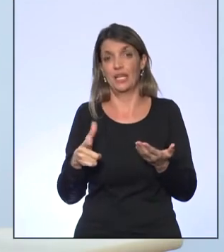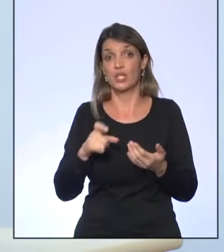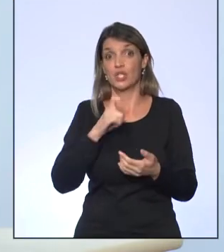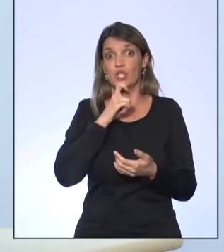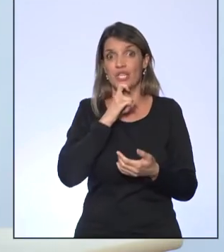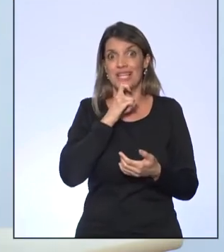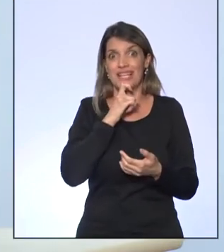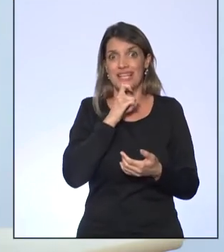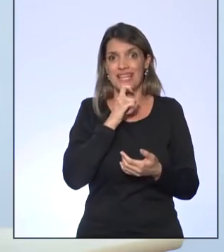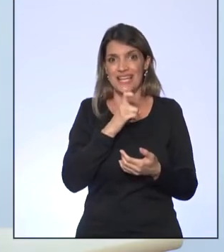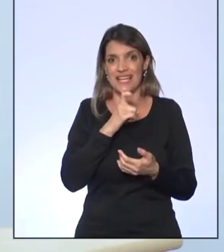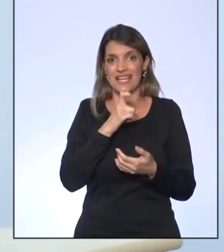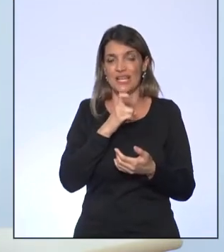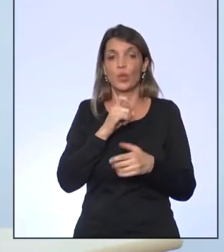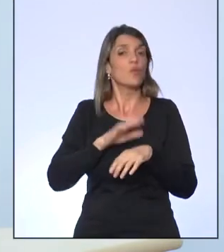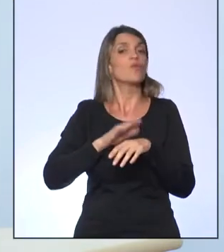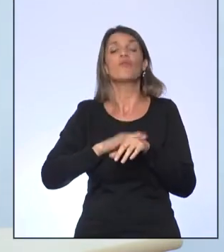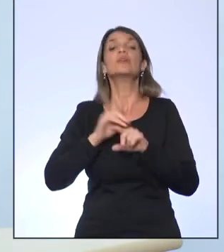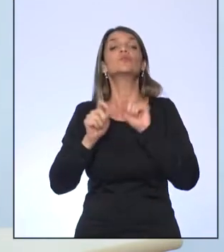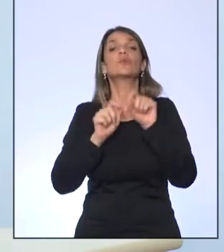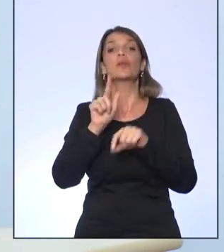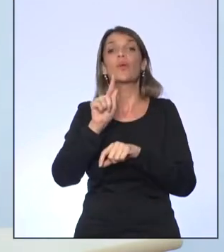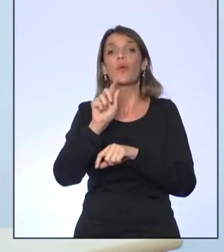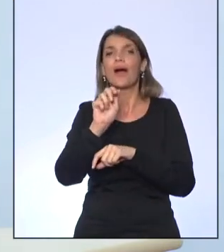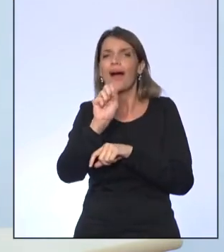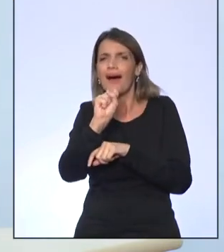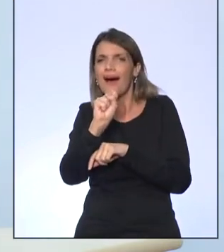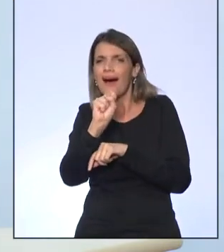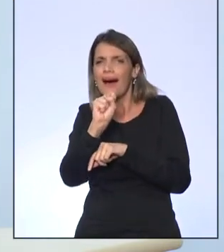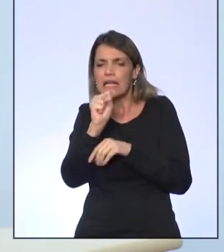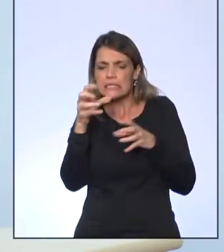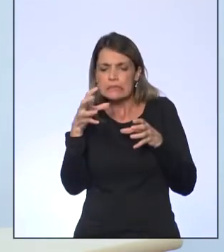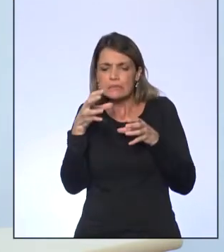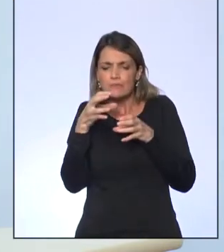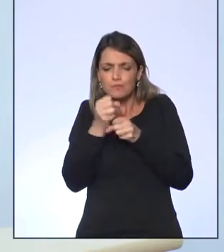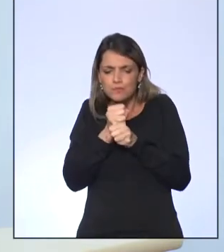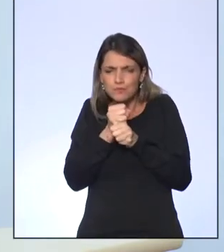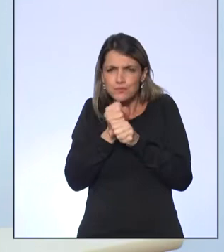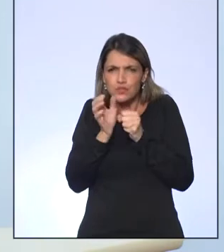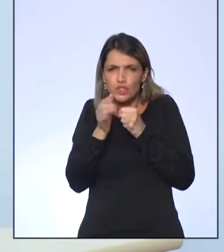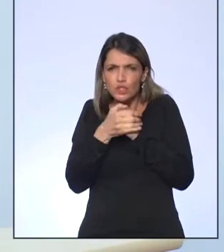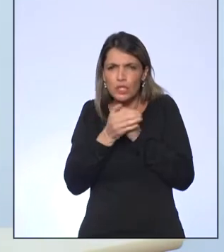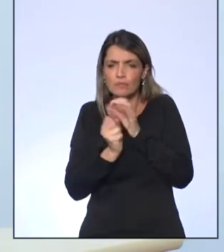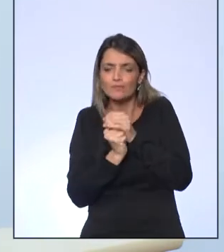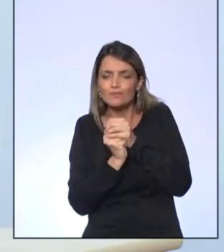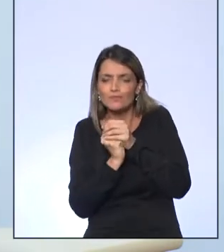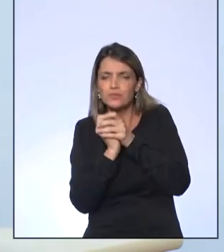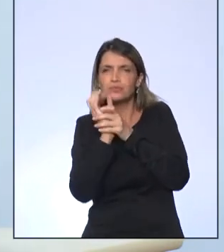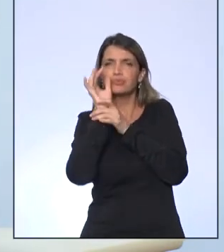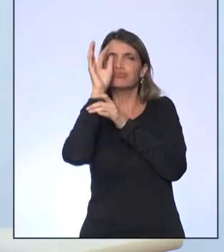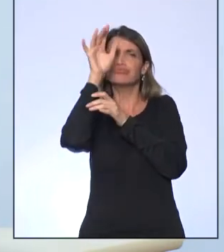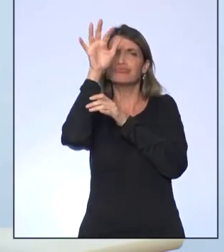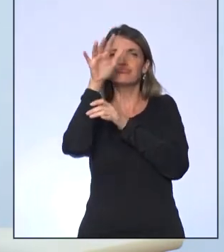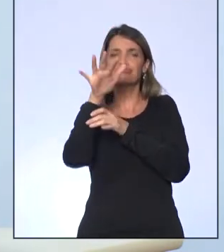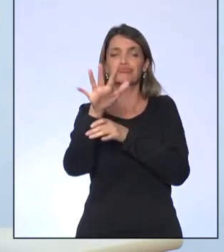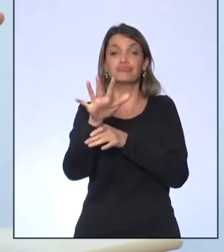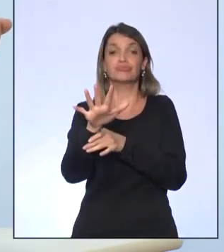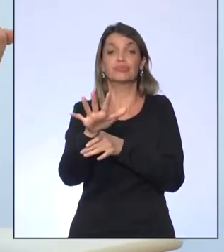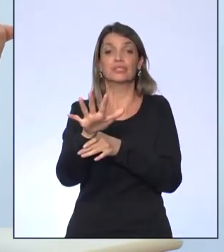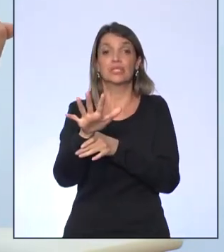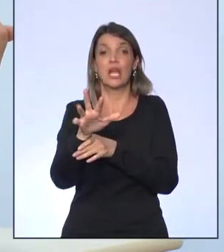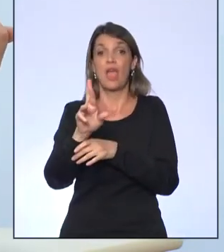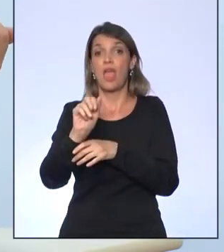gelado, então ele faz com que o gás que estava solúvel ali, ele saia, diminui a quantidade do